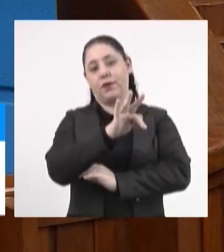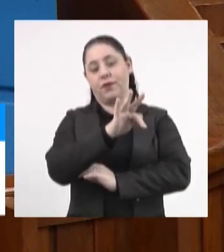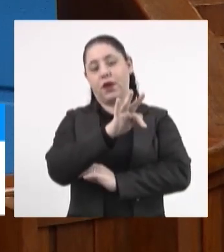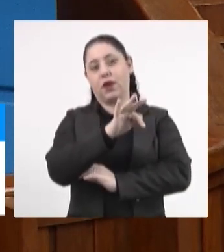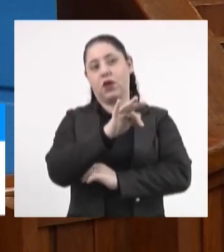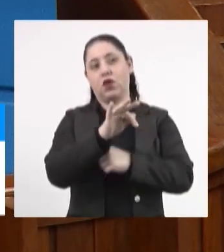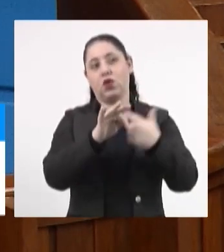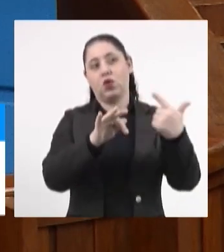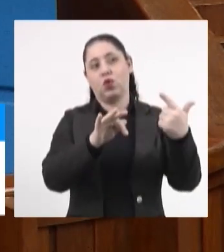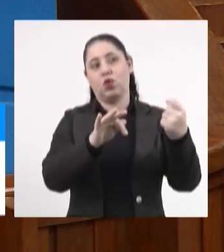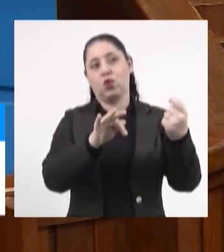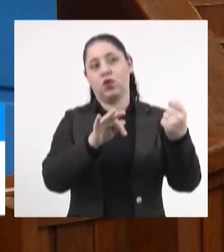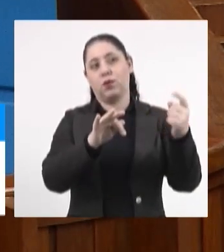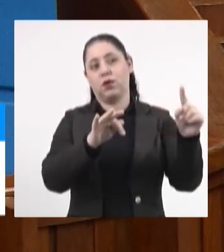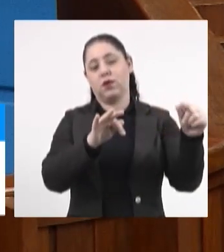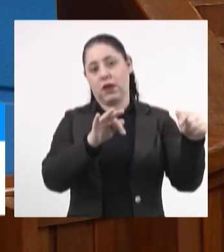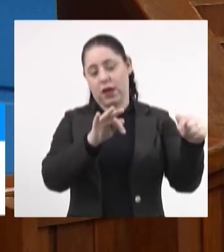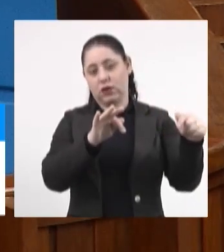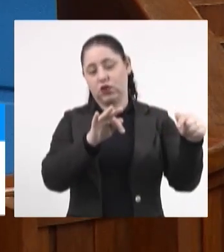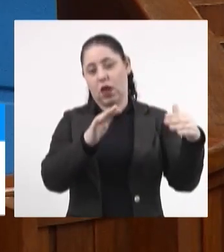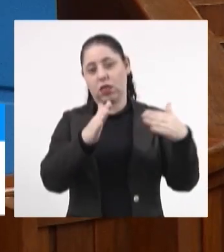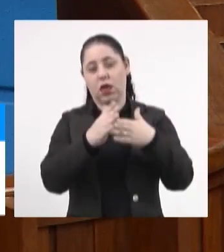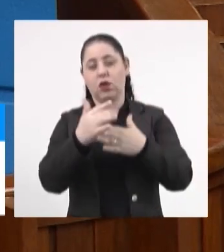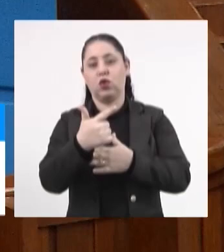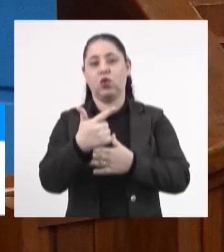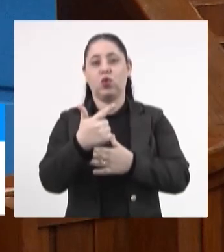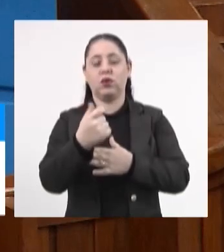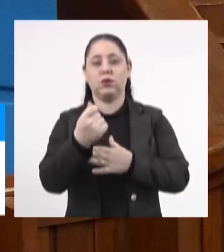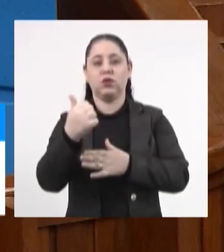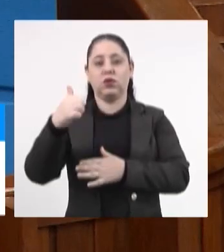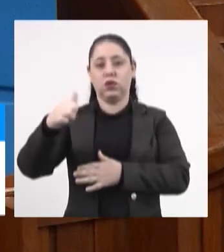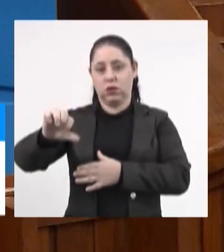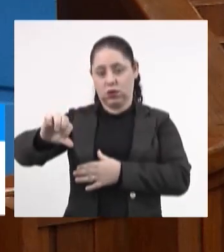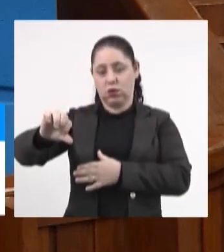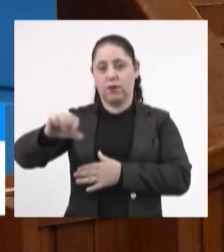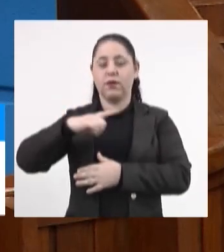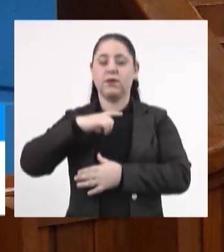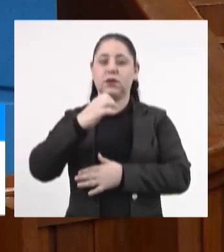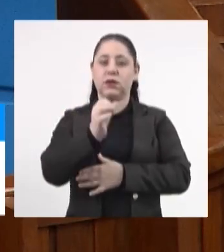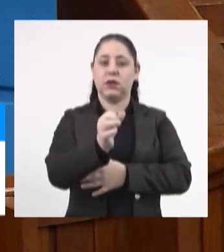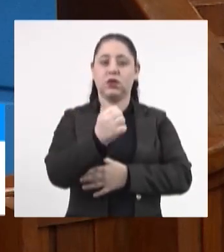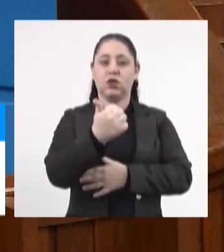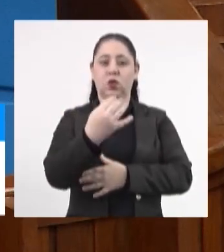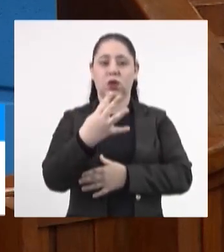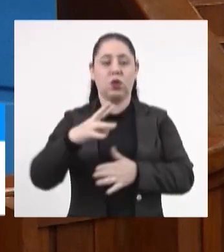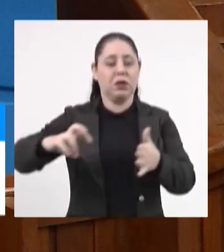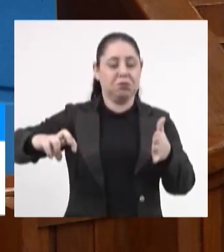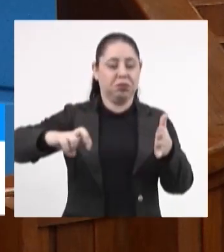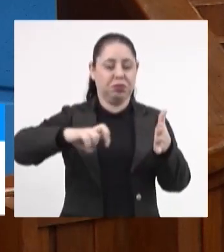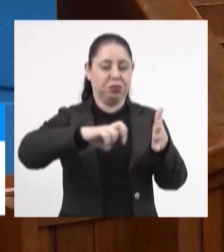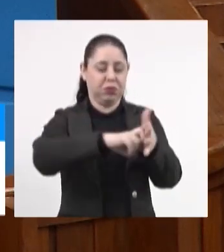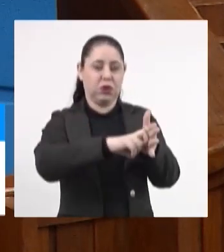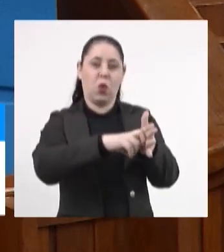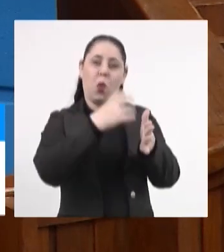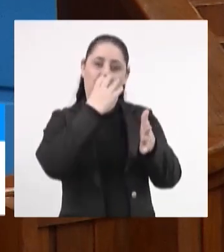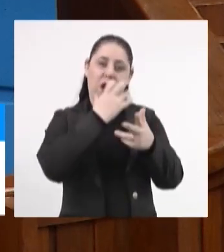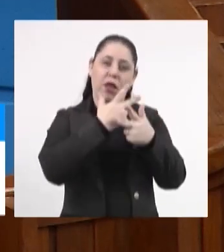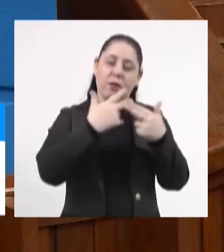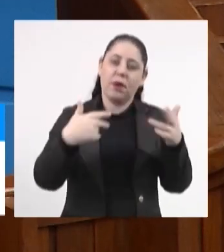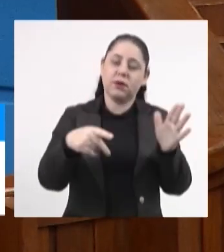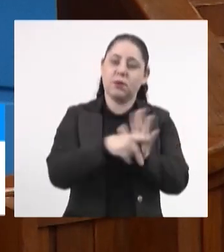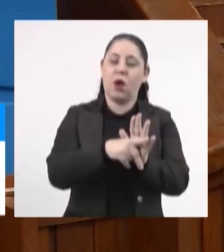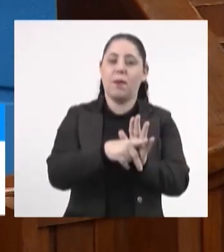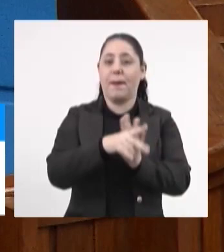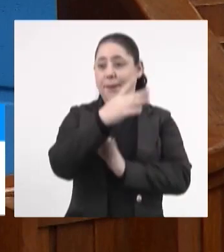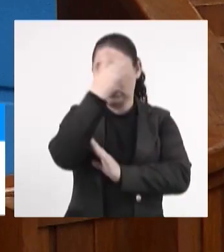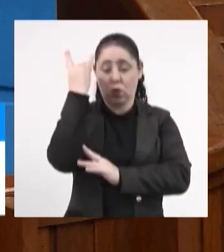entre 2007 e 2019 tivemos 614 colisões com animais com